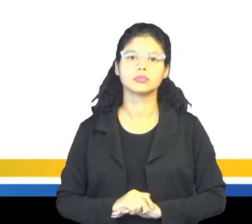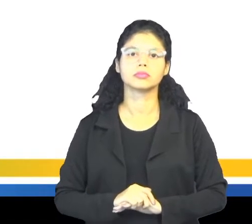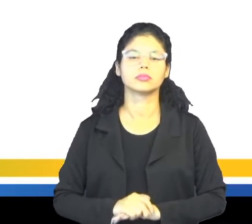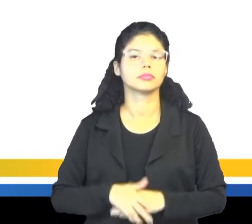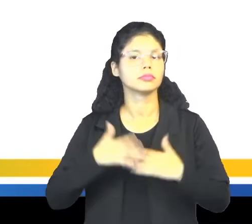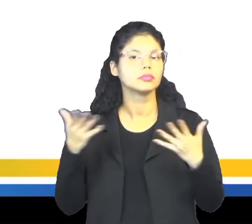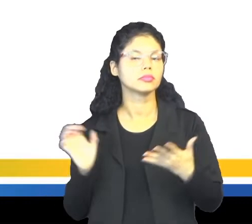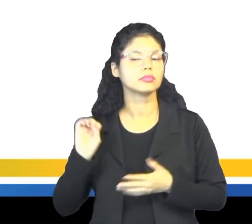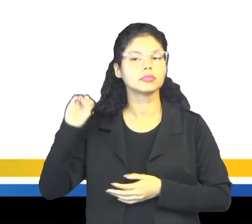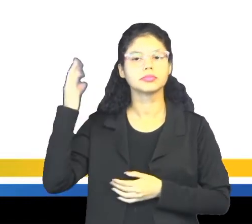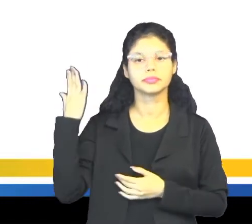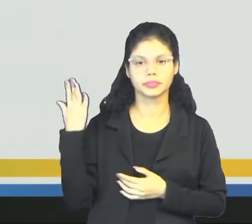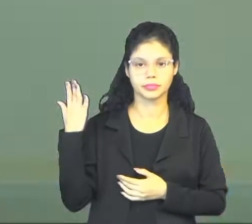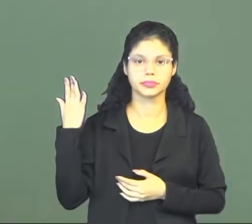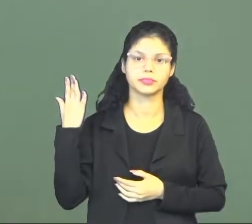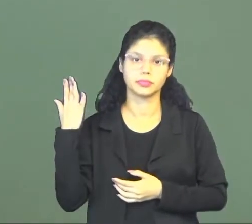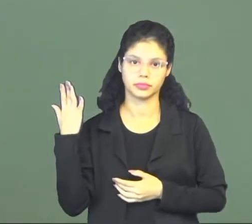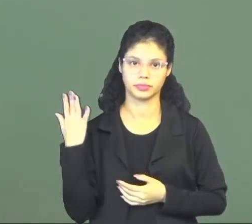esse fenômeno